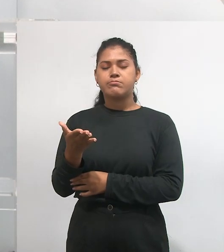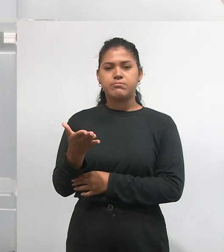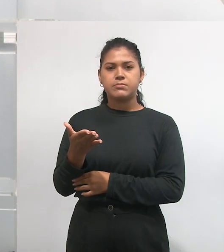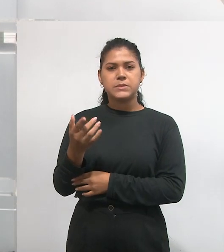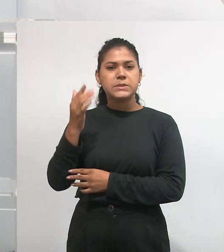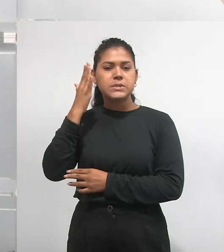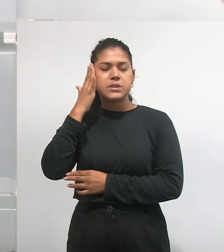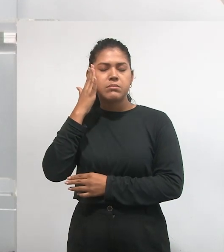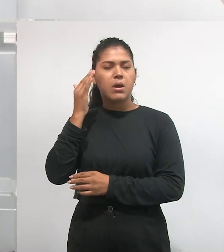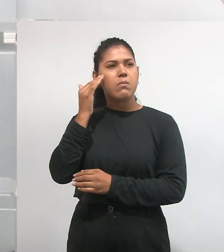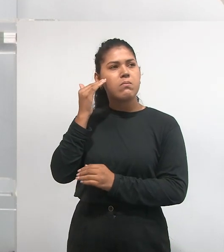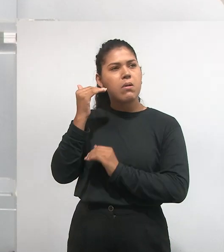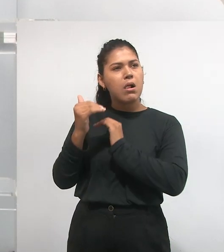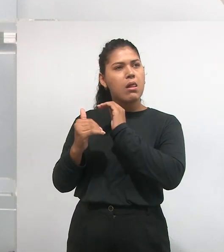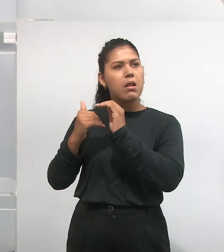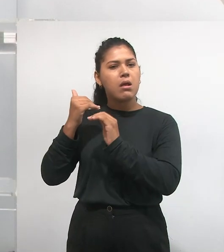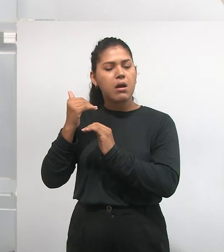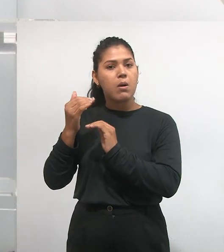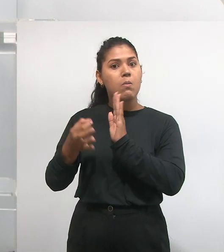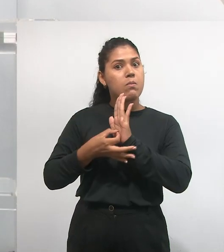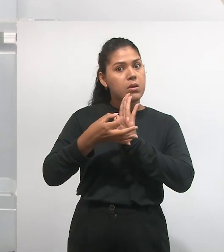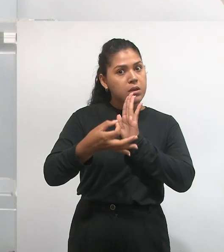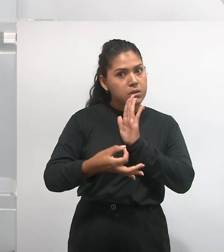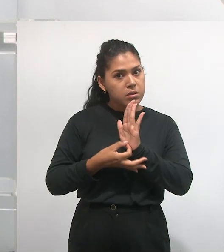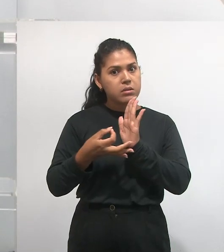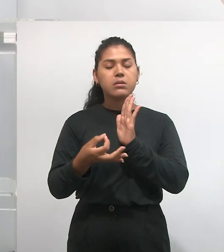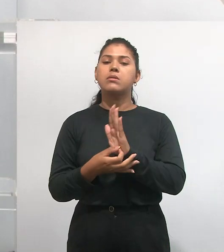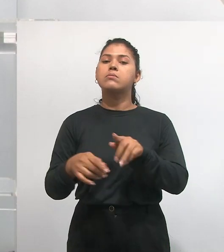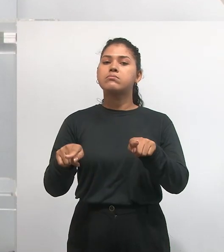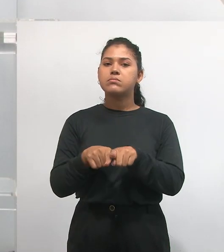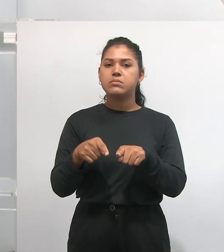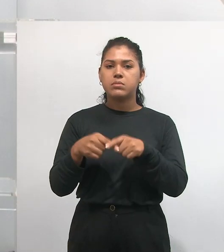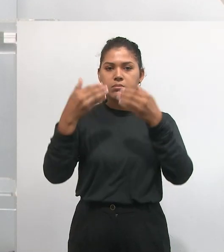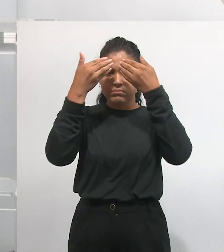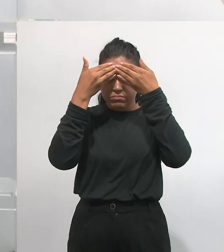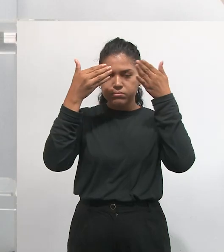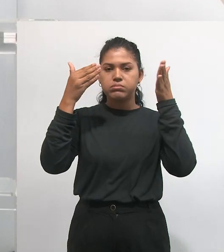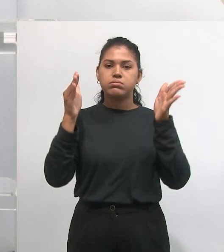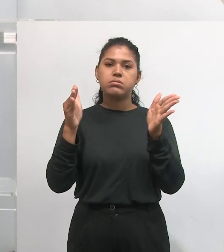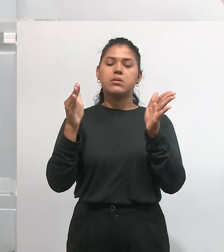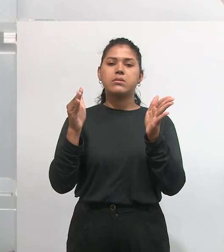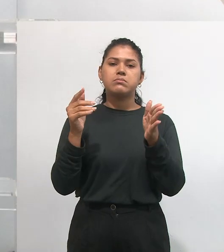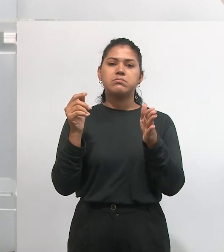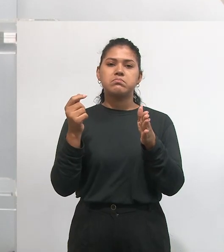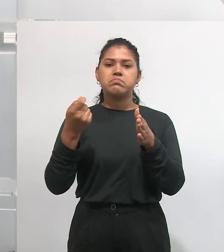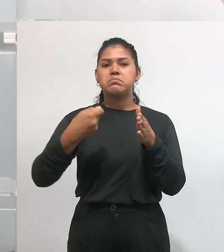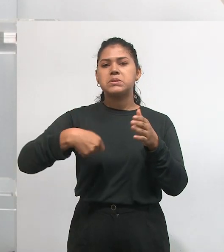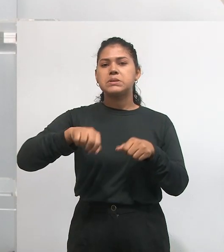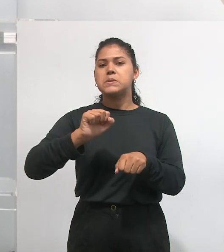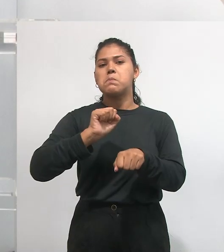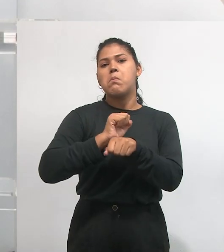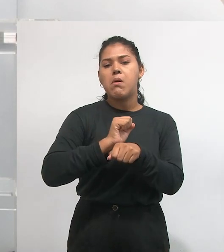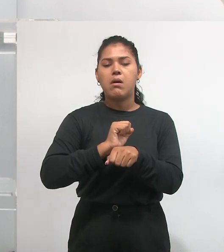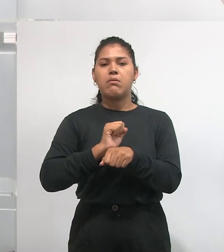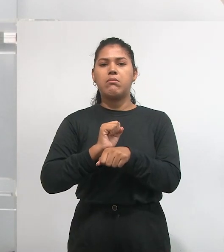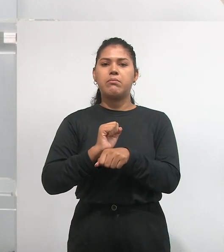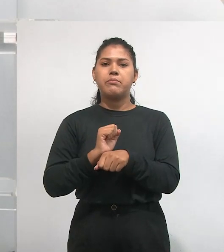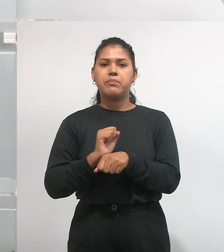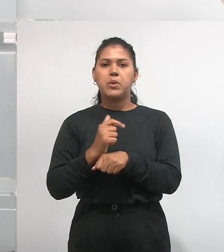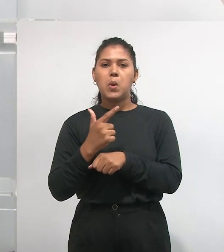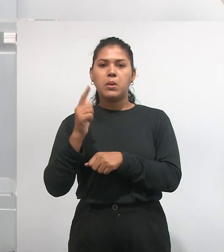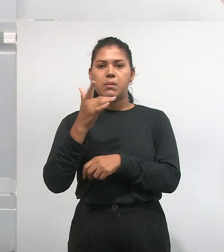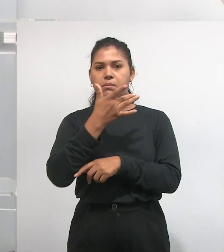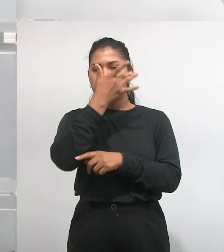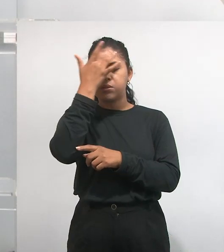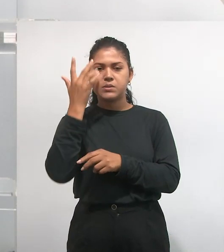de desenvolver o seu senso crítico, desenvolver o seu conhecimento e sem aguardar que o outro nesse momento